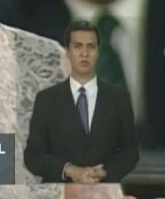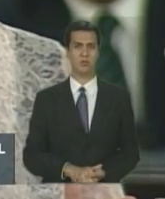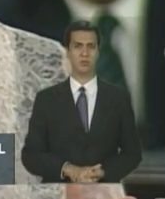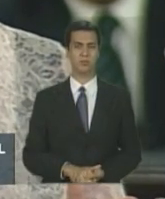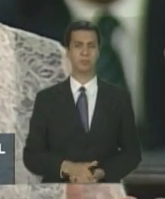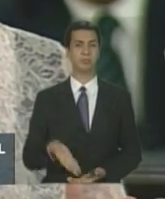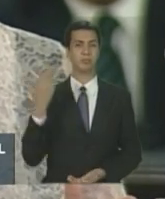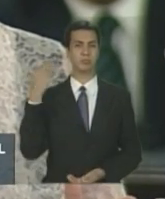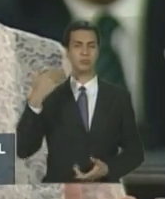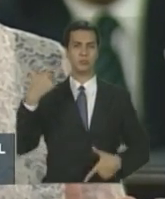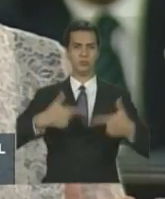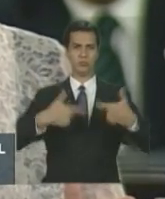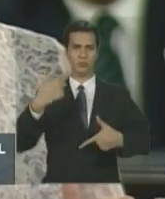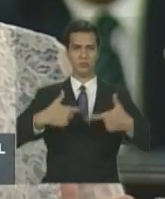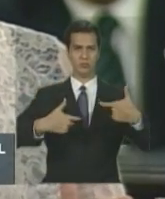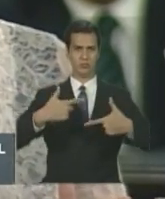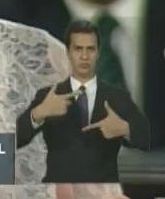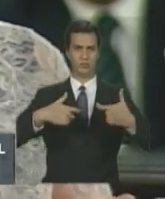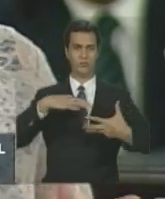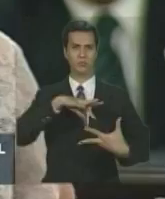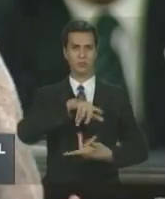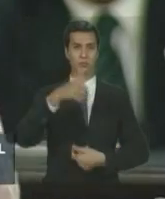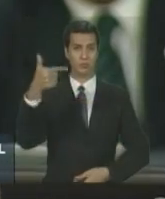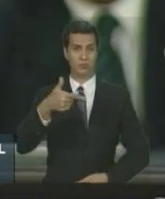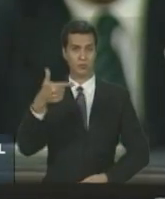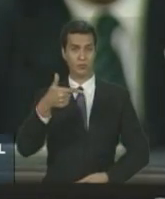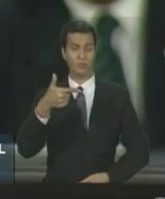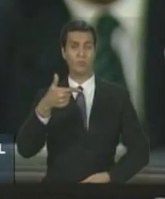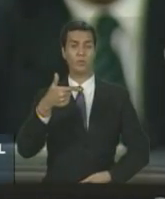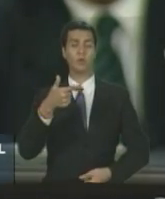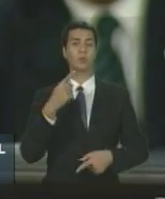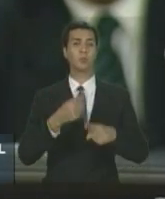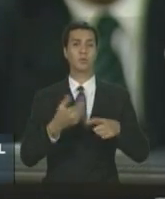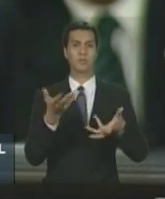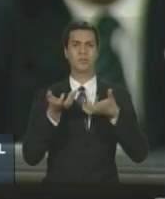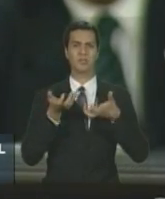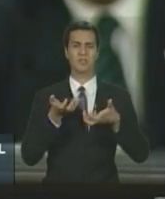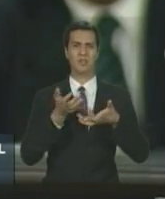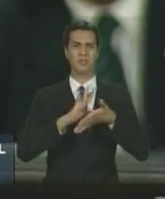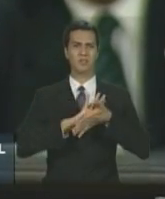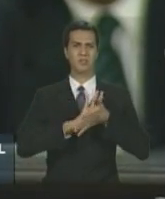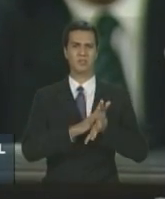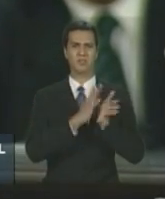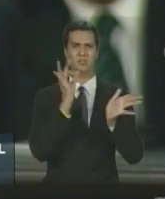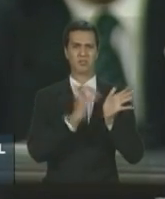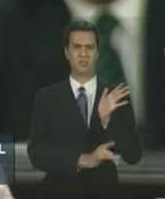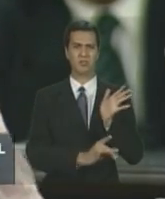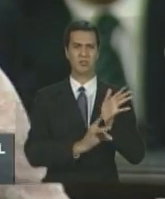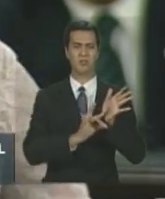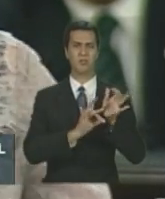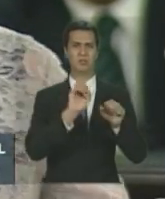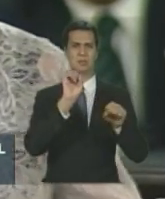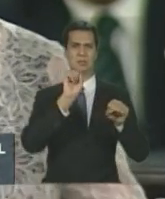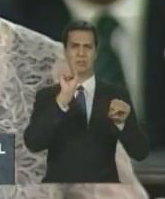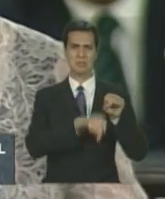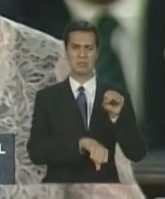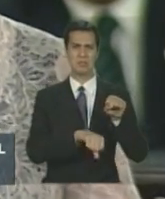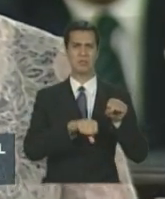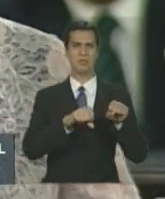na Segunda Guerra Mundial, que tentava eliminar aqueles que eram julgados